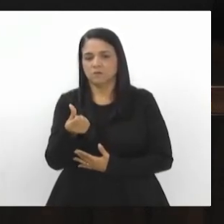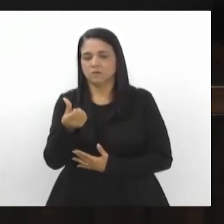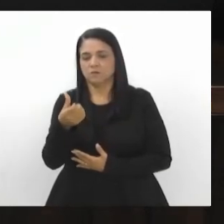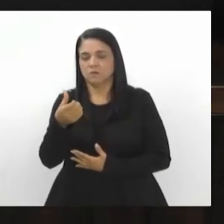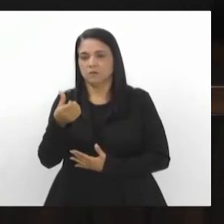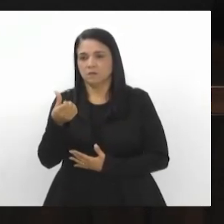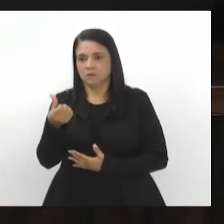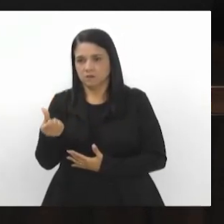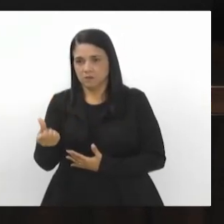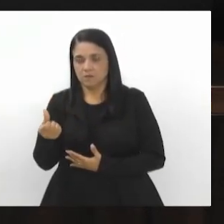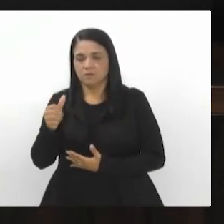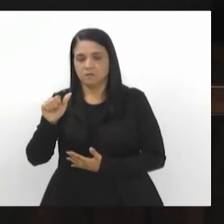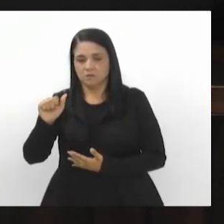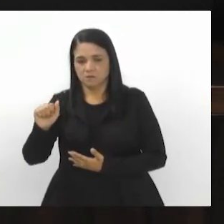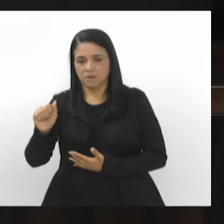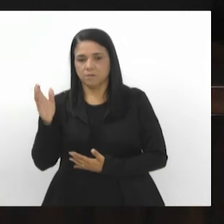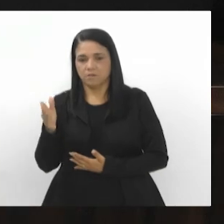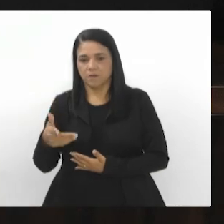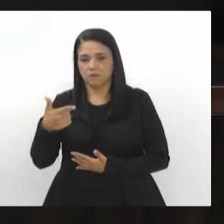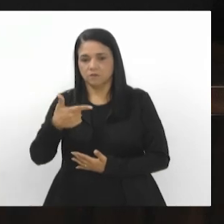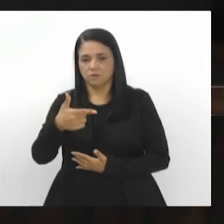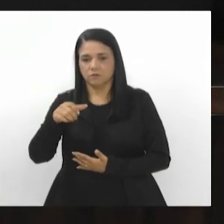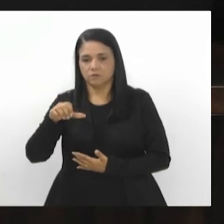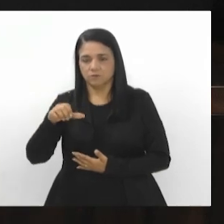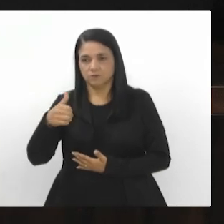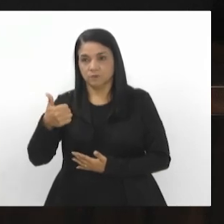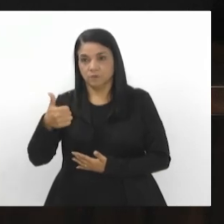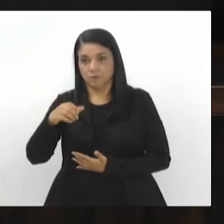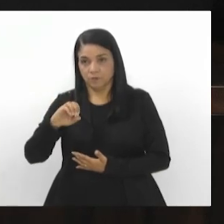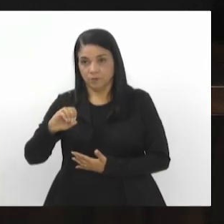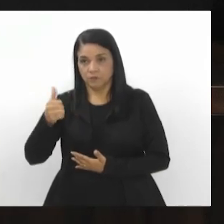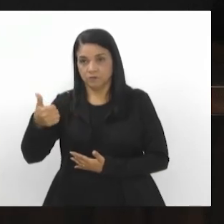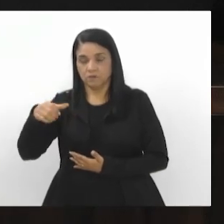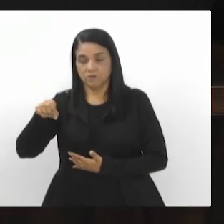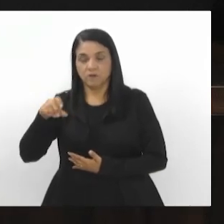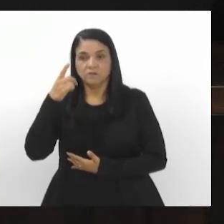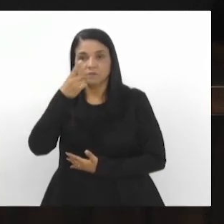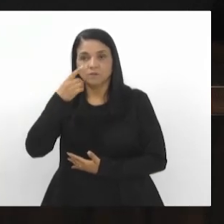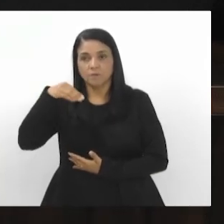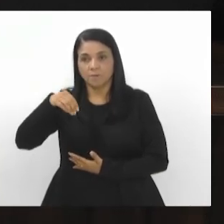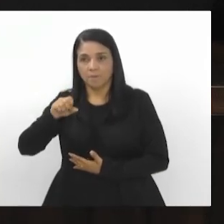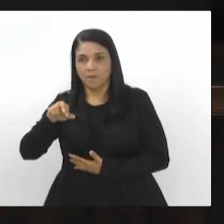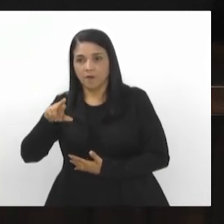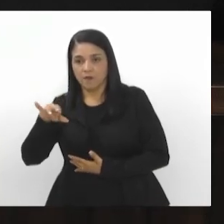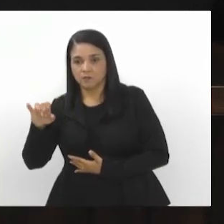1466-A de 2019, de autoria do deputado Márcio Canela, que altera a lei número